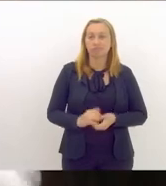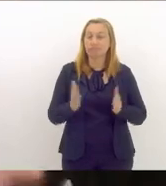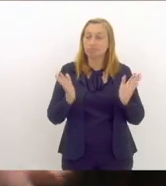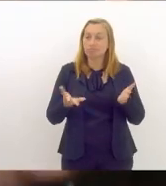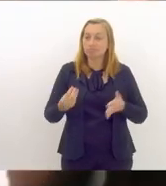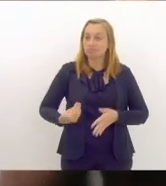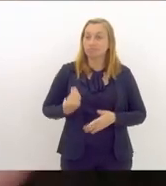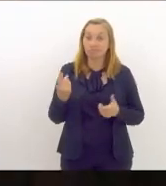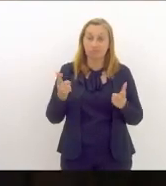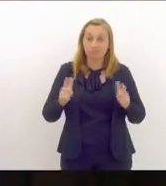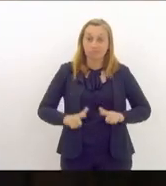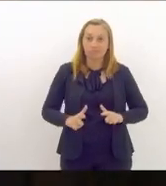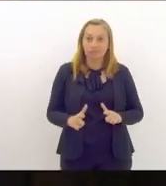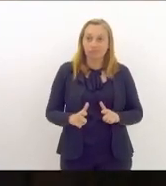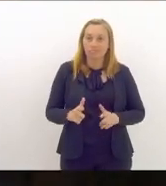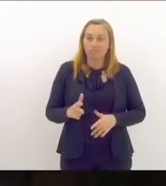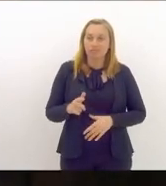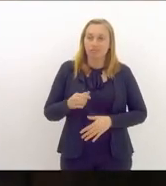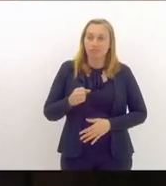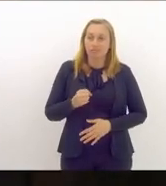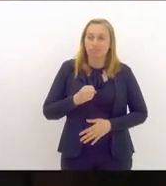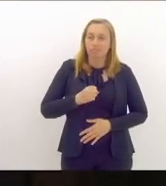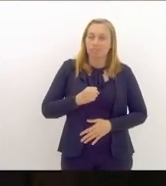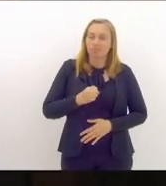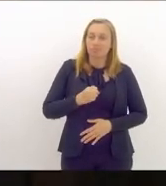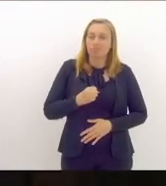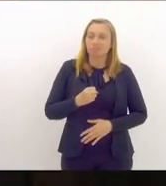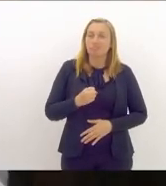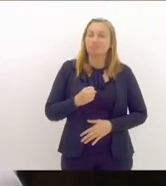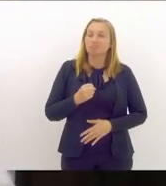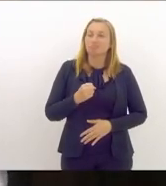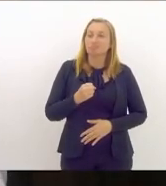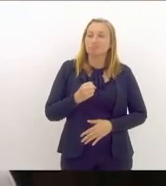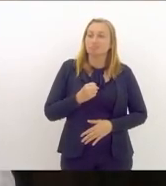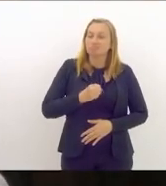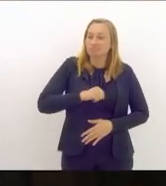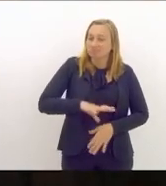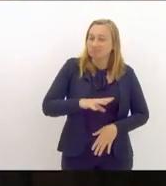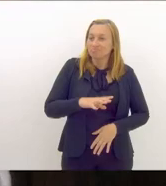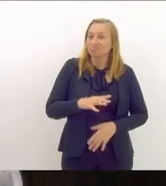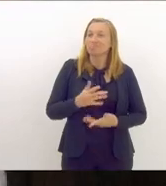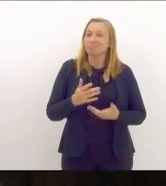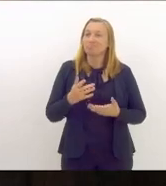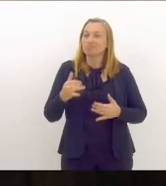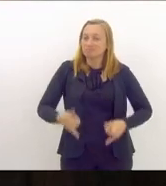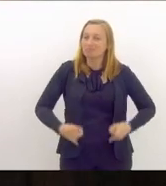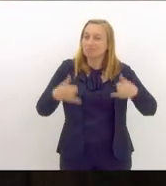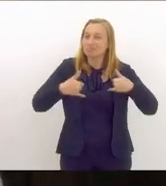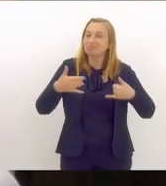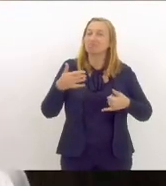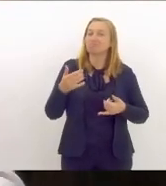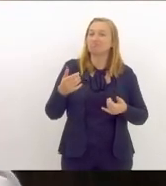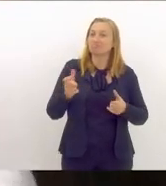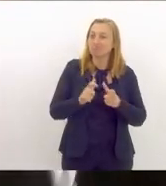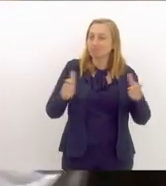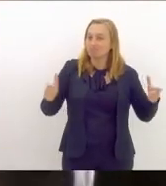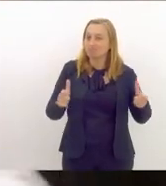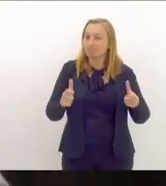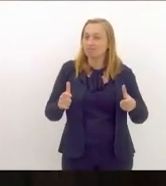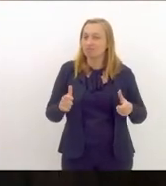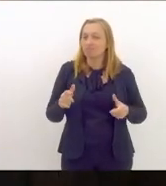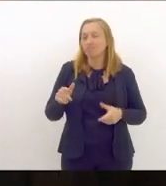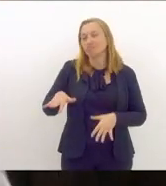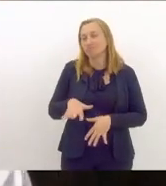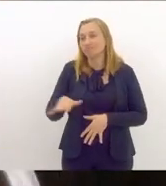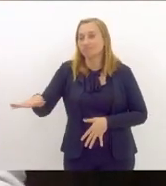hoje, porra, é um orgulho muito grande, porque é uma luta não minha apenas, do Morro do Pinto, não da